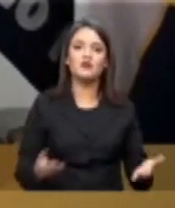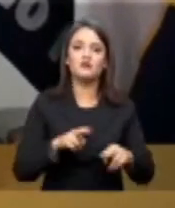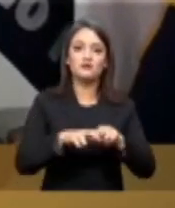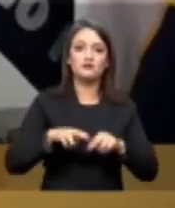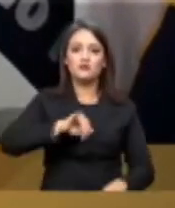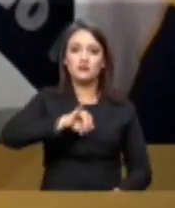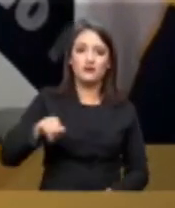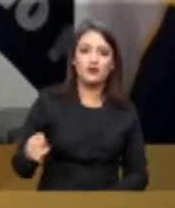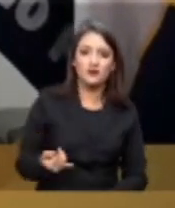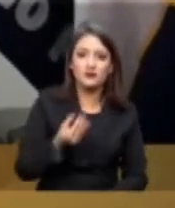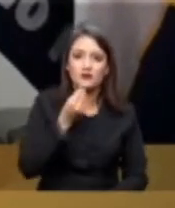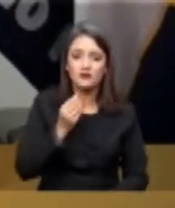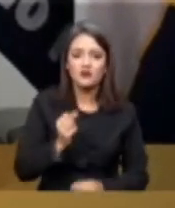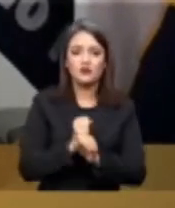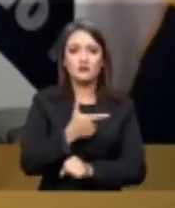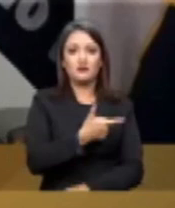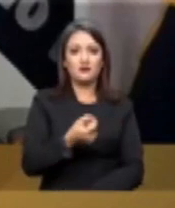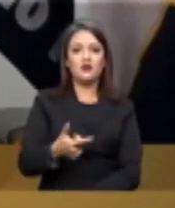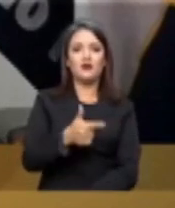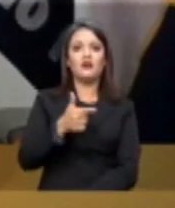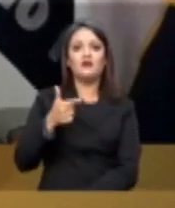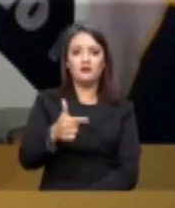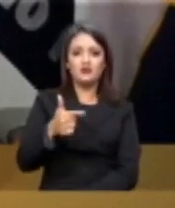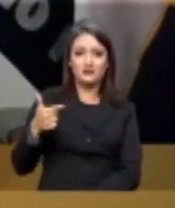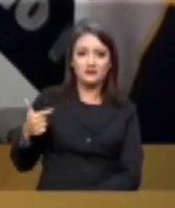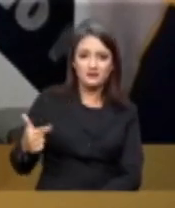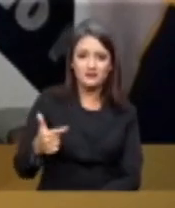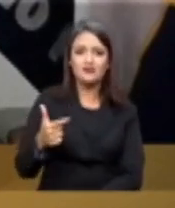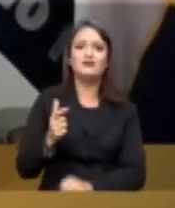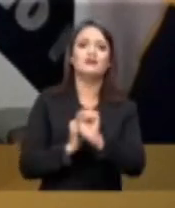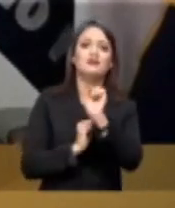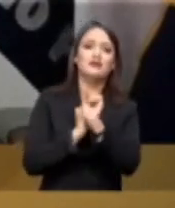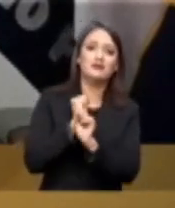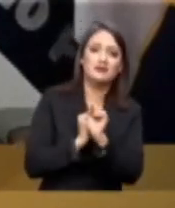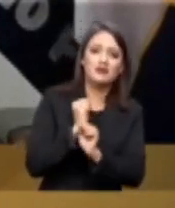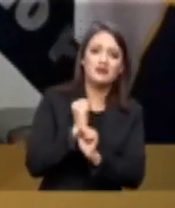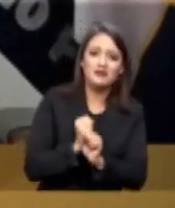oportunidade. Que 2022 seja alvissareiro